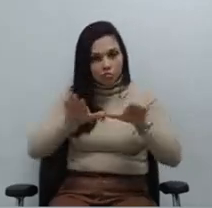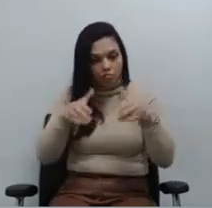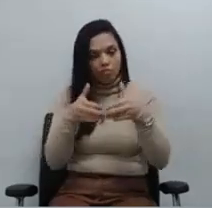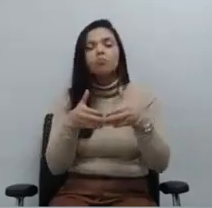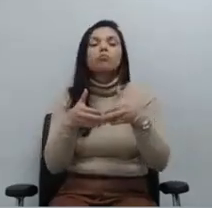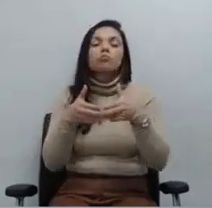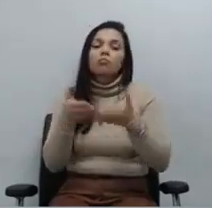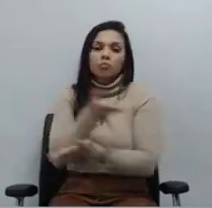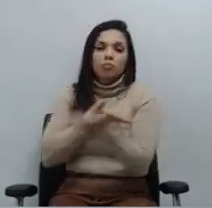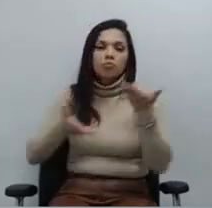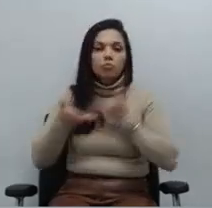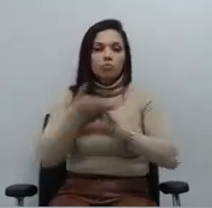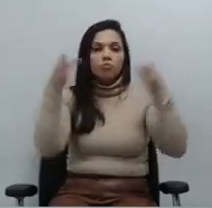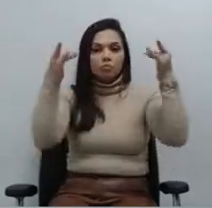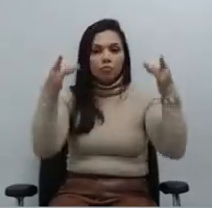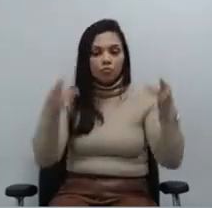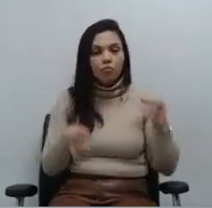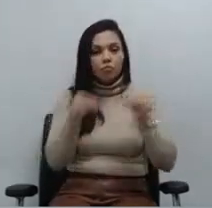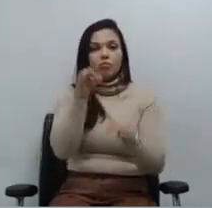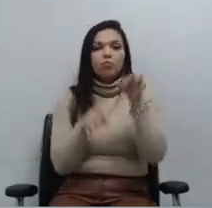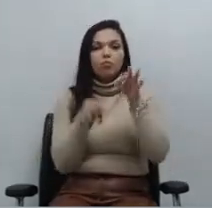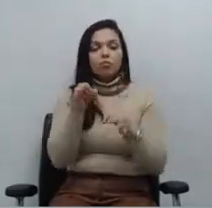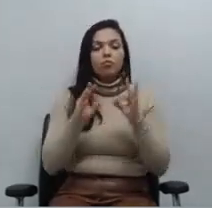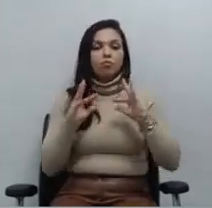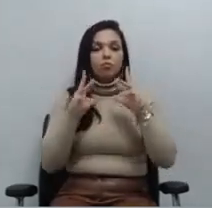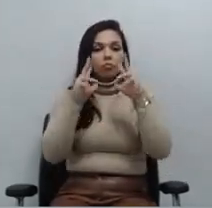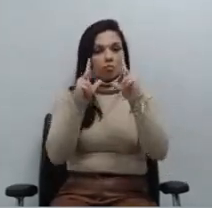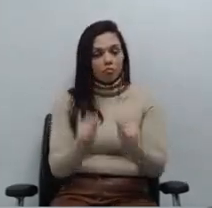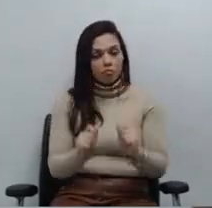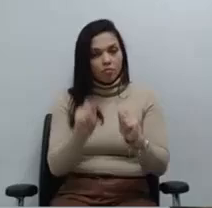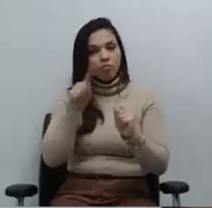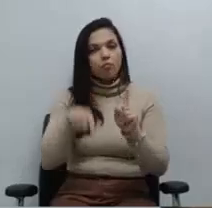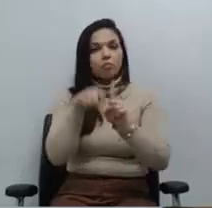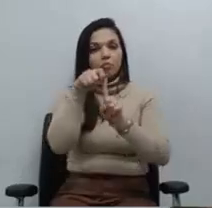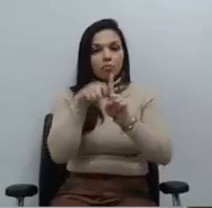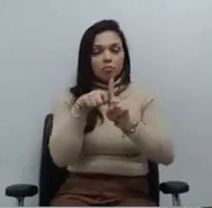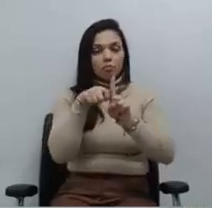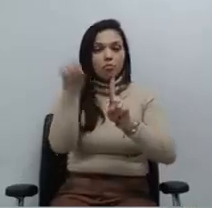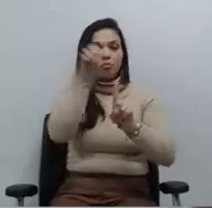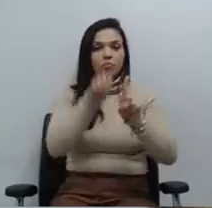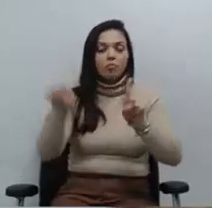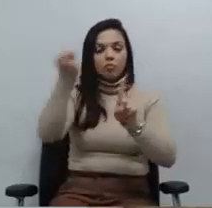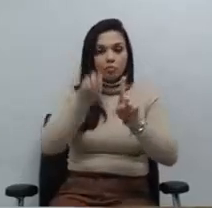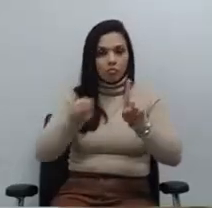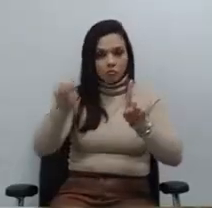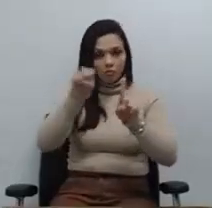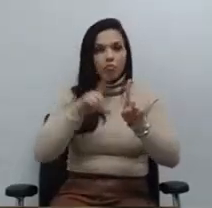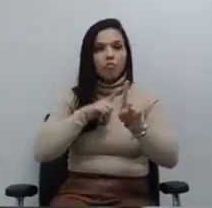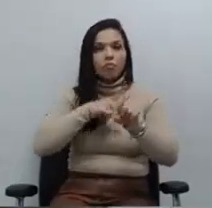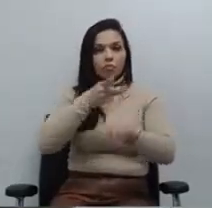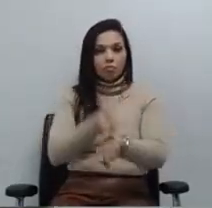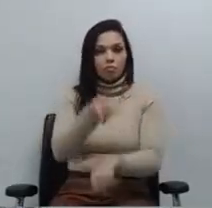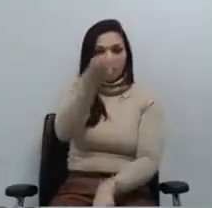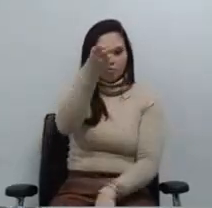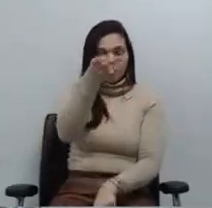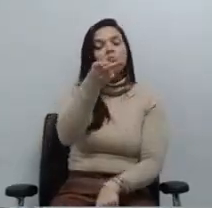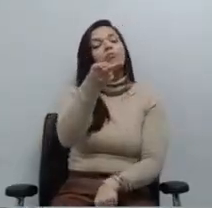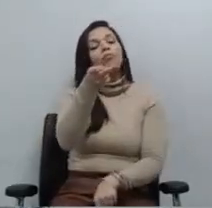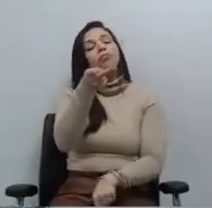Todos, né, que dessa vez, né, essa edição vai acontecer no mês de outubro. E nessa edição, além da premiação em si,